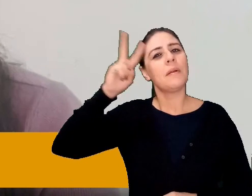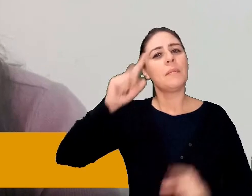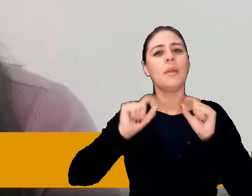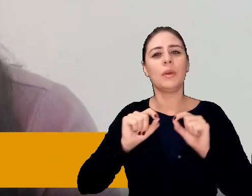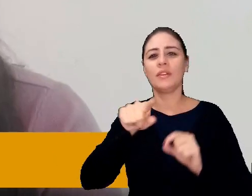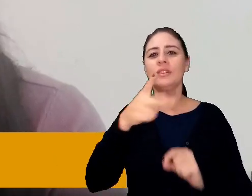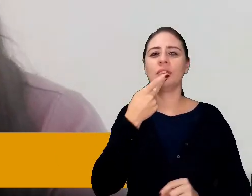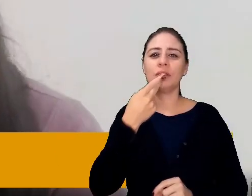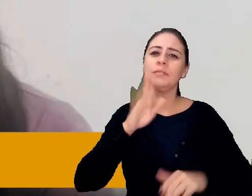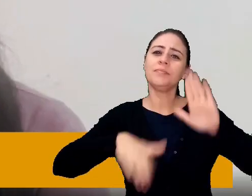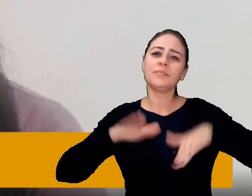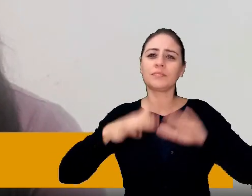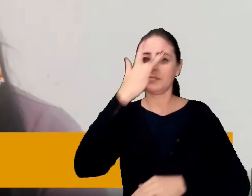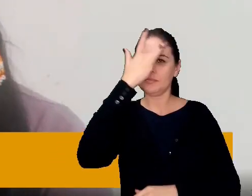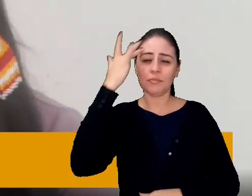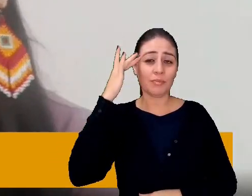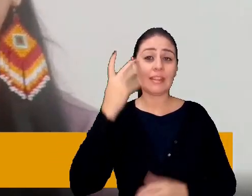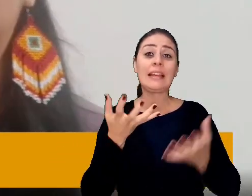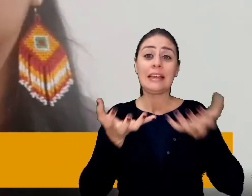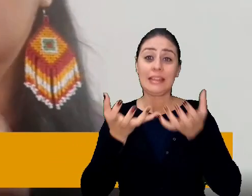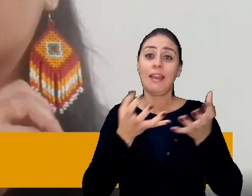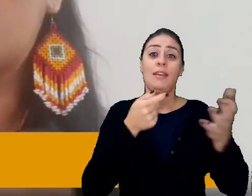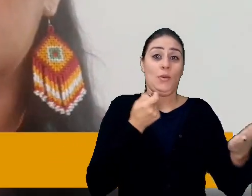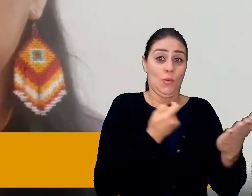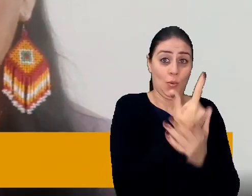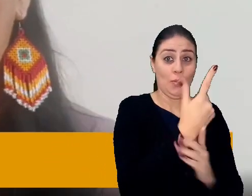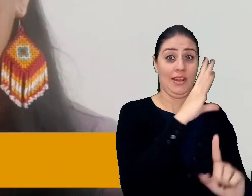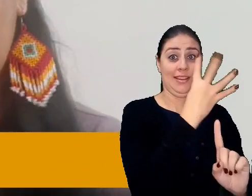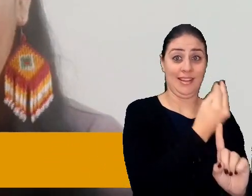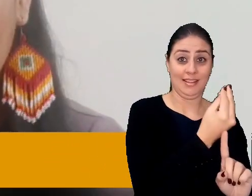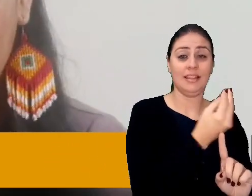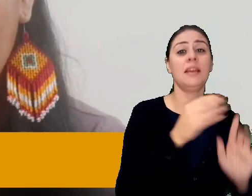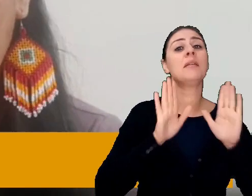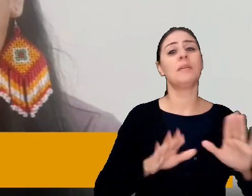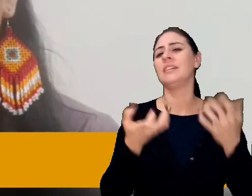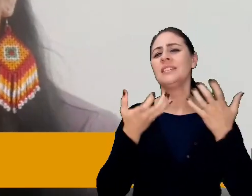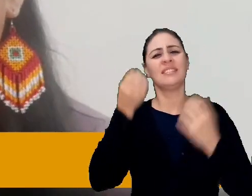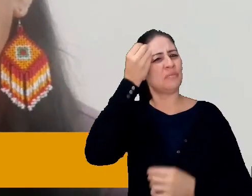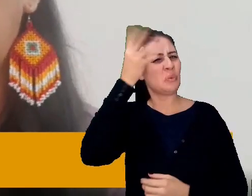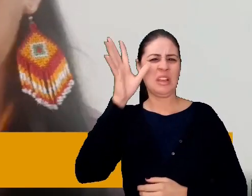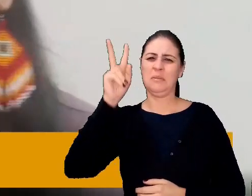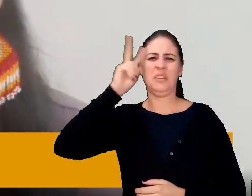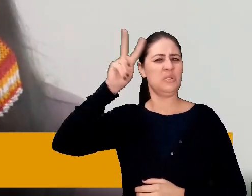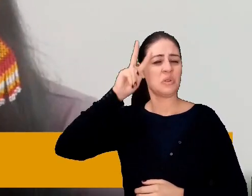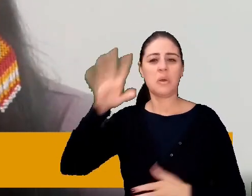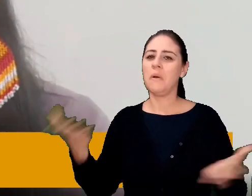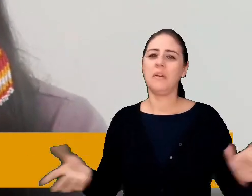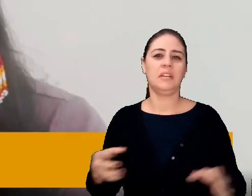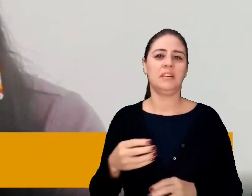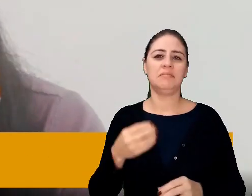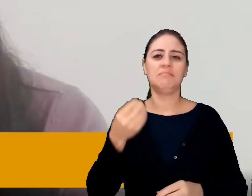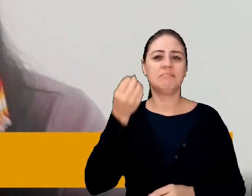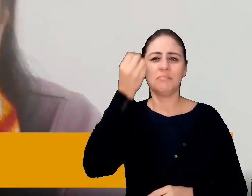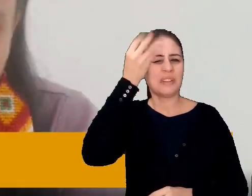pessoas elas querem adquirir o artesanato, mas elas não querem saber a história. Tem pessoas que são assim e não querem saber o povo. E elas